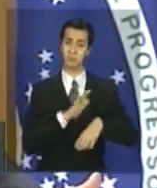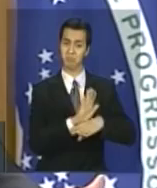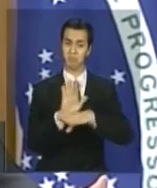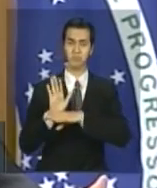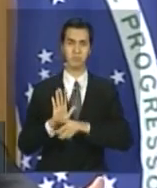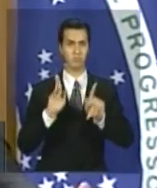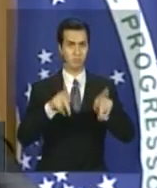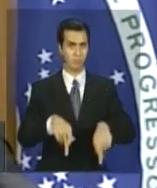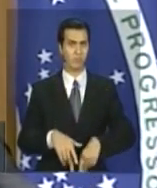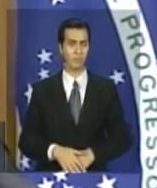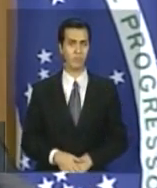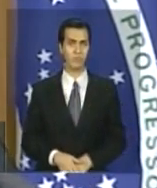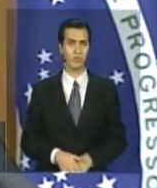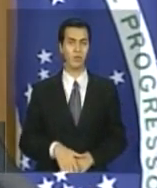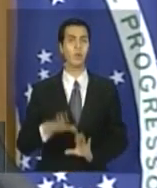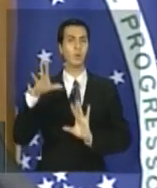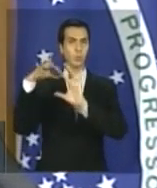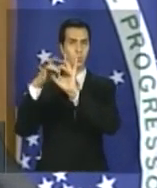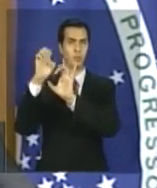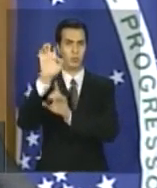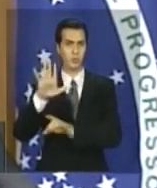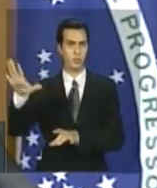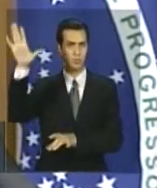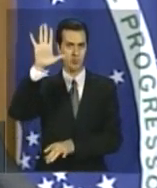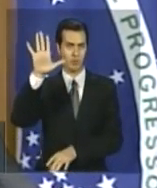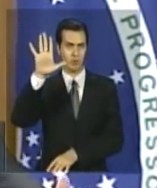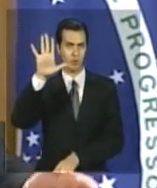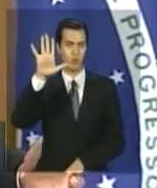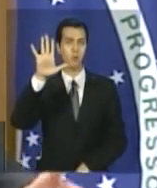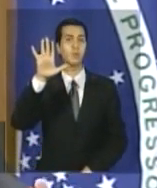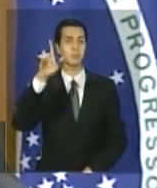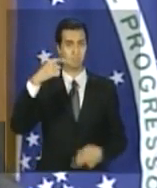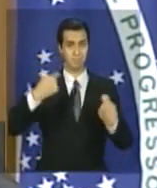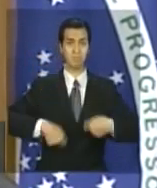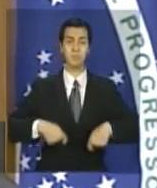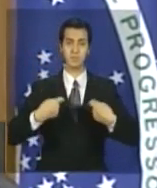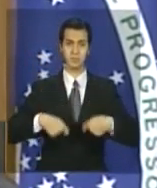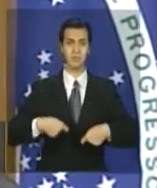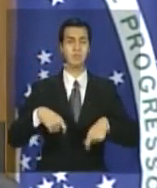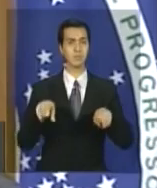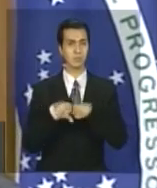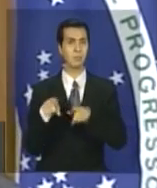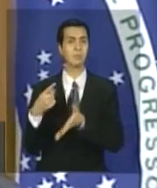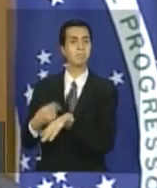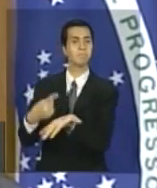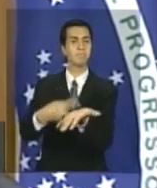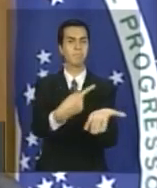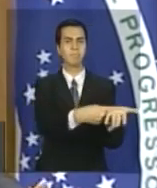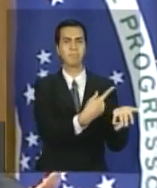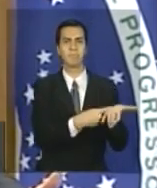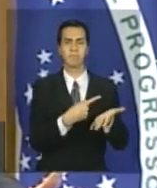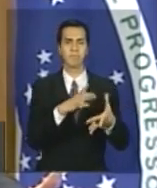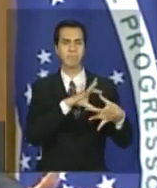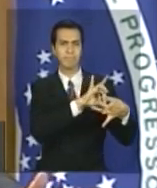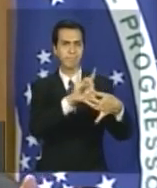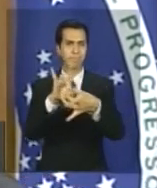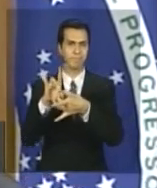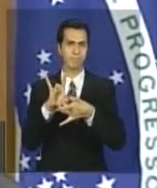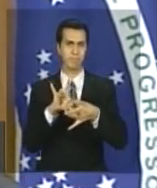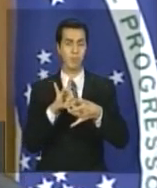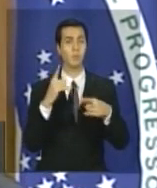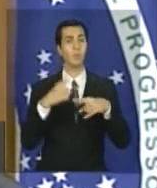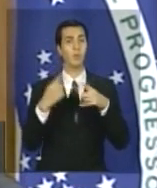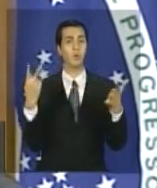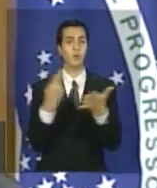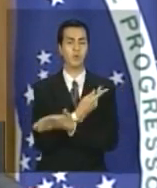E a União Europeia também precisa de parceiros, parceiros durante essa crise